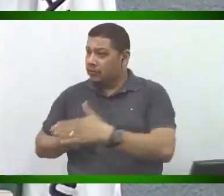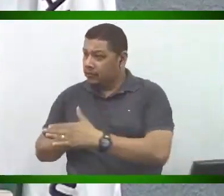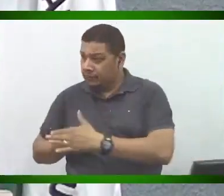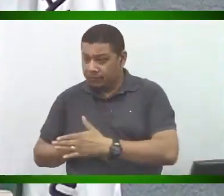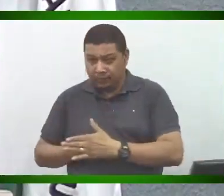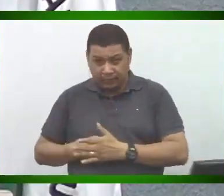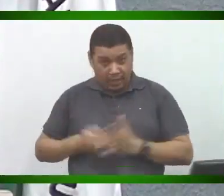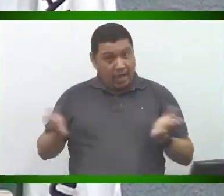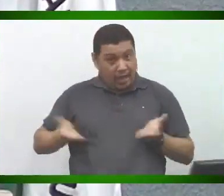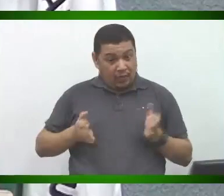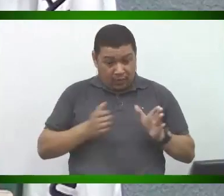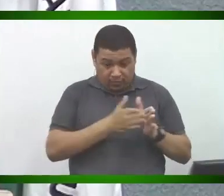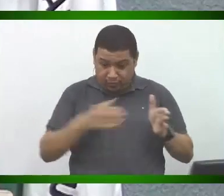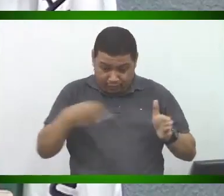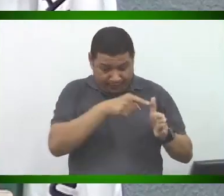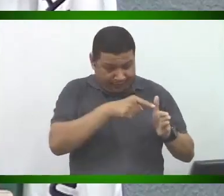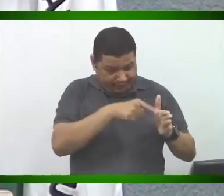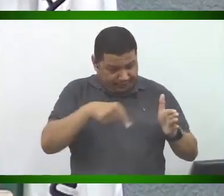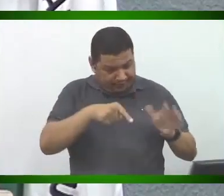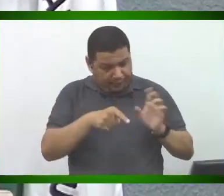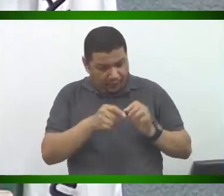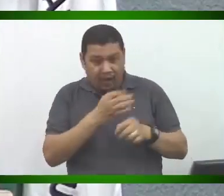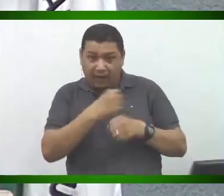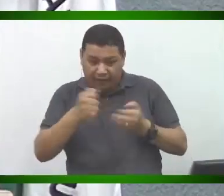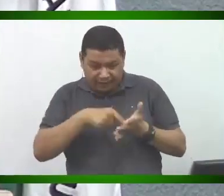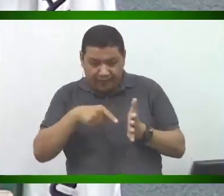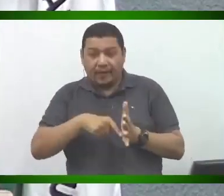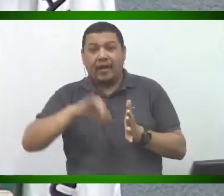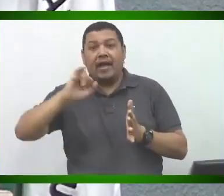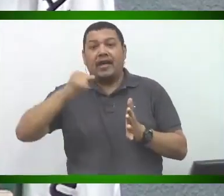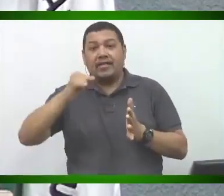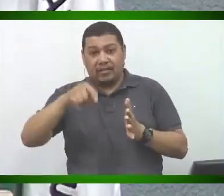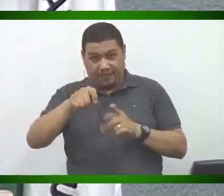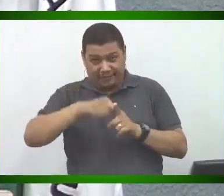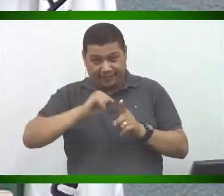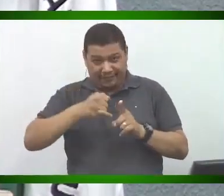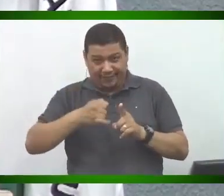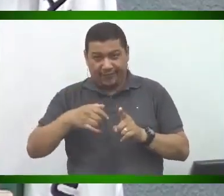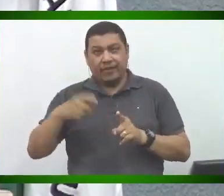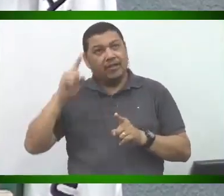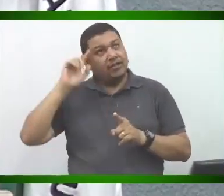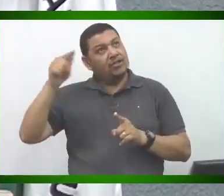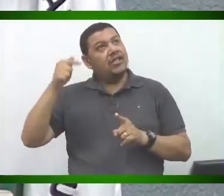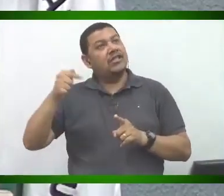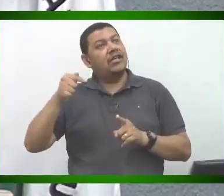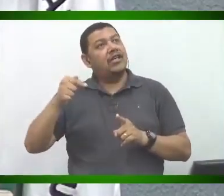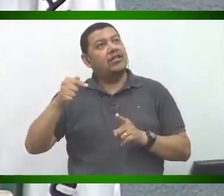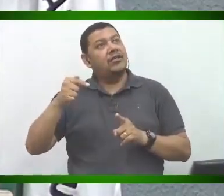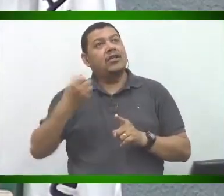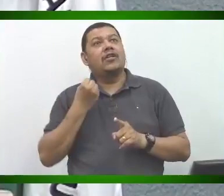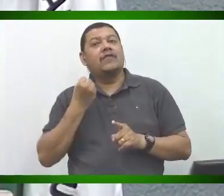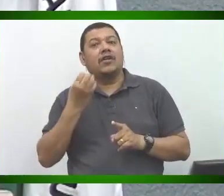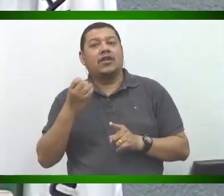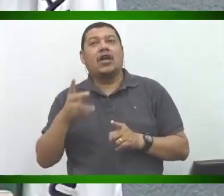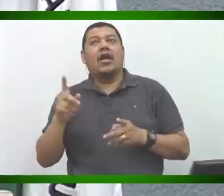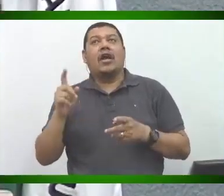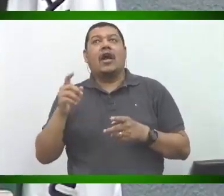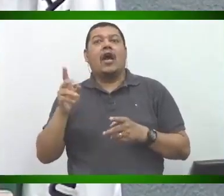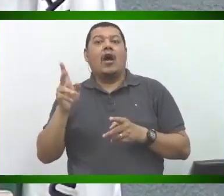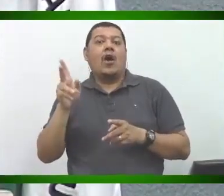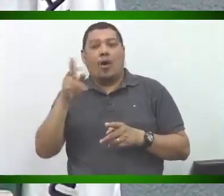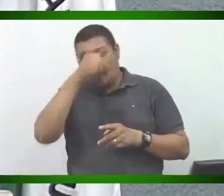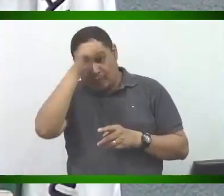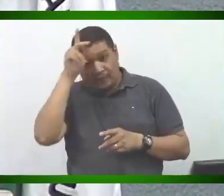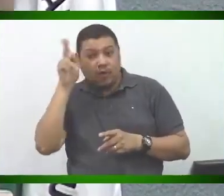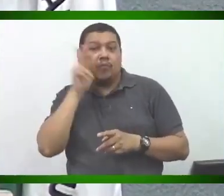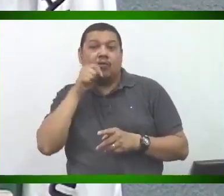janeiro desse ano, nós estivemos lá no dia 7 de janeiro com o prefeito Fúria em Porto Velho, e a Caixa